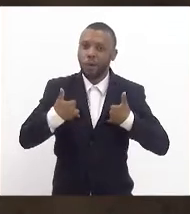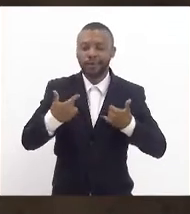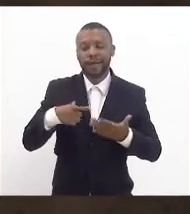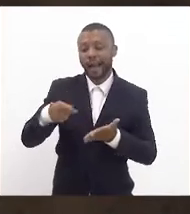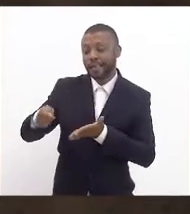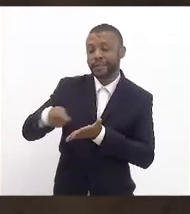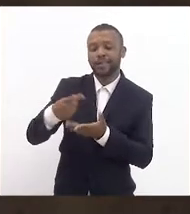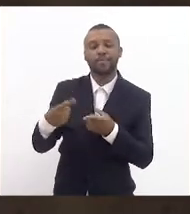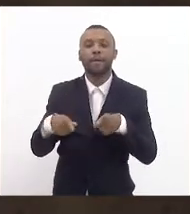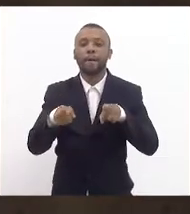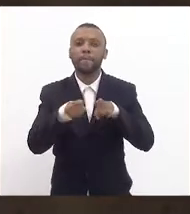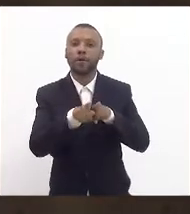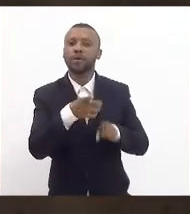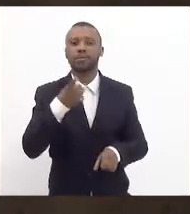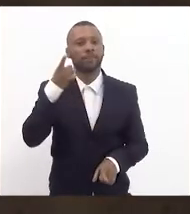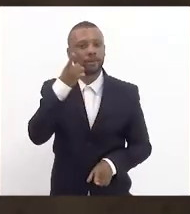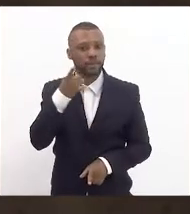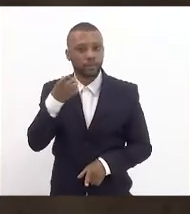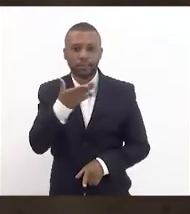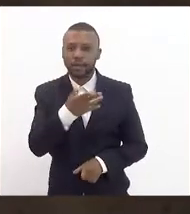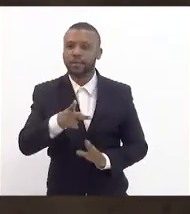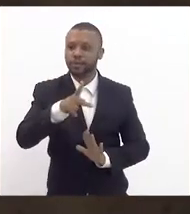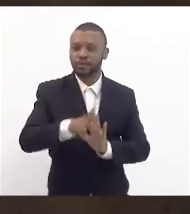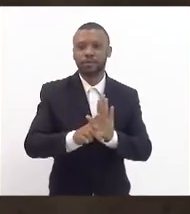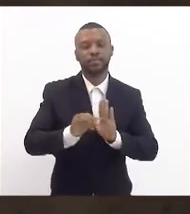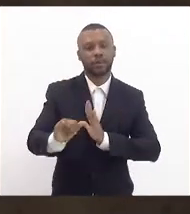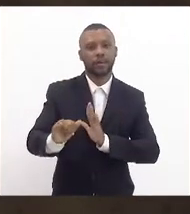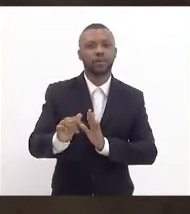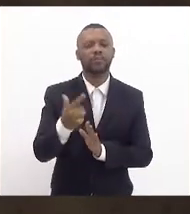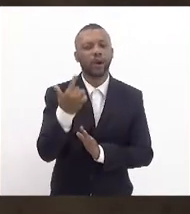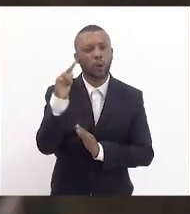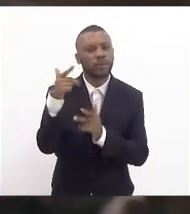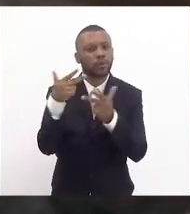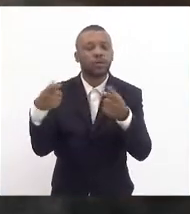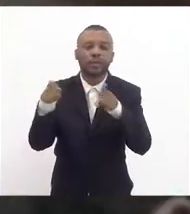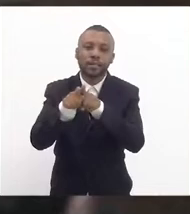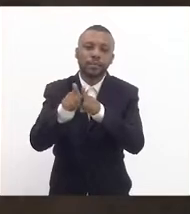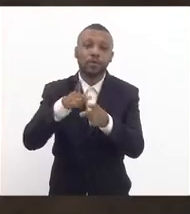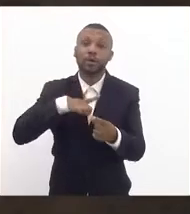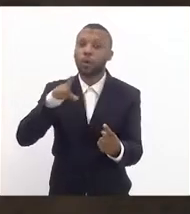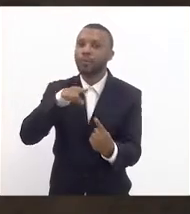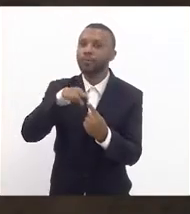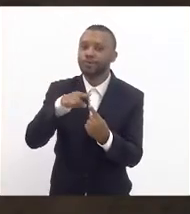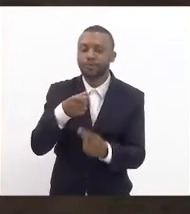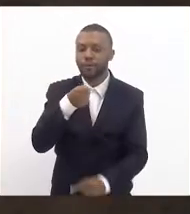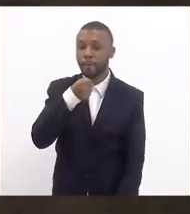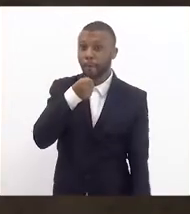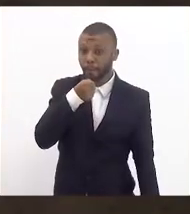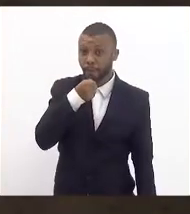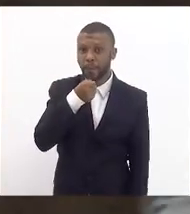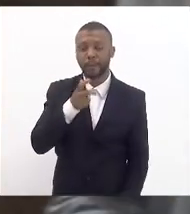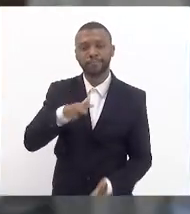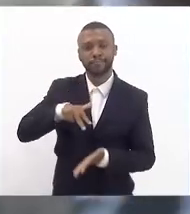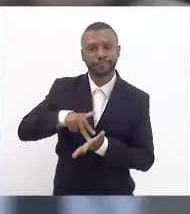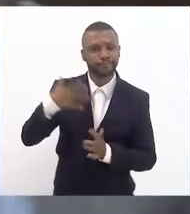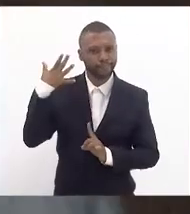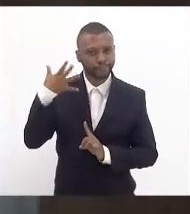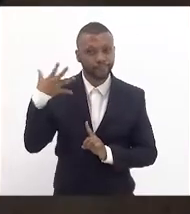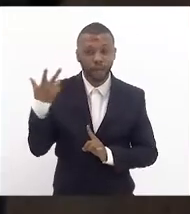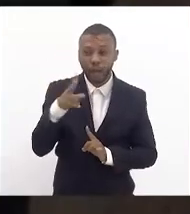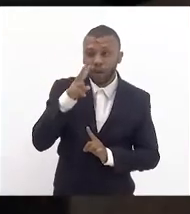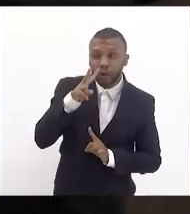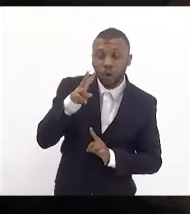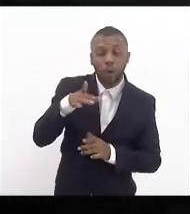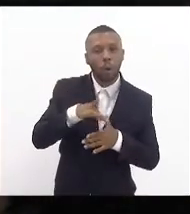assinando junto com a deputada esse projeto. Outra coisa que me traz aqui, senhor presidente, ao microfone, eu não vejo aqui o líder